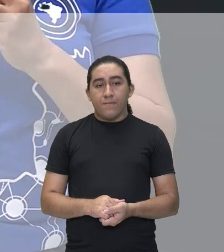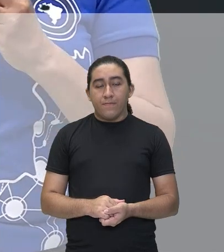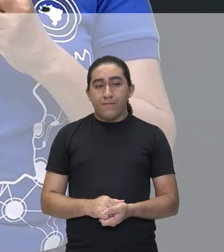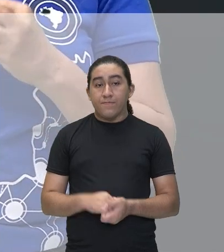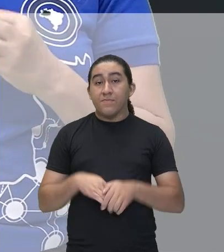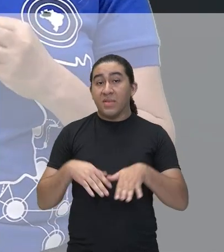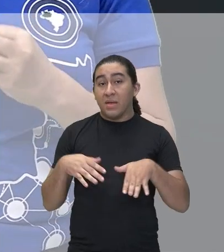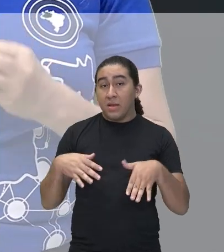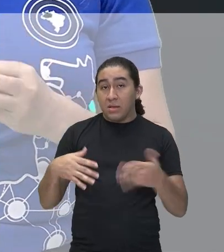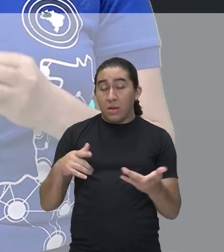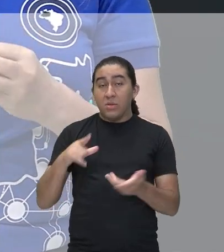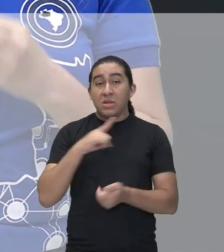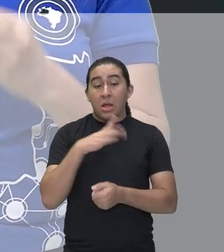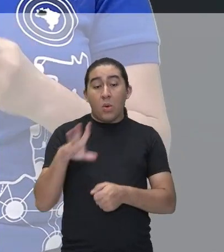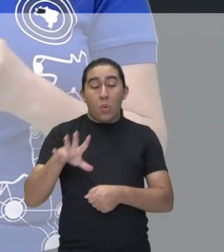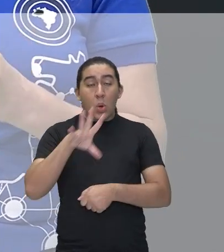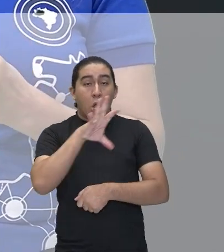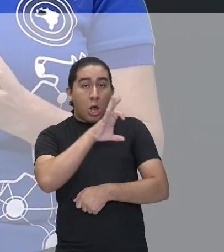nacionalismo e o